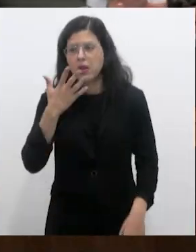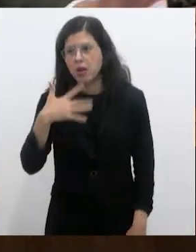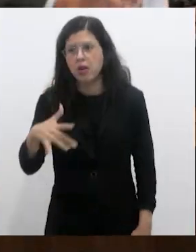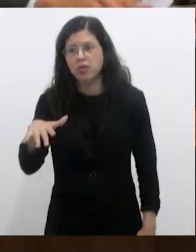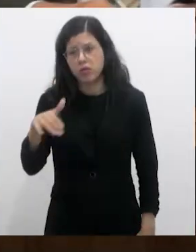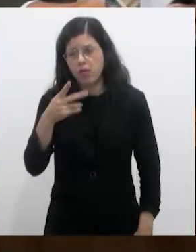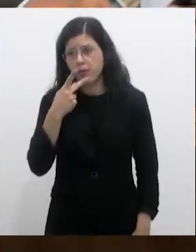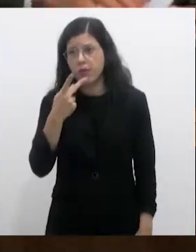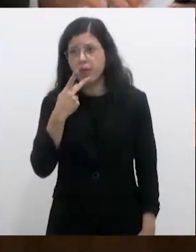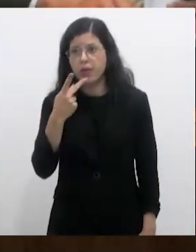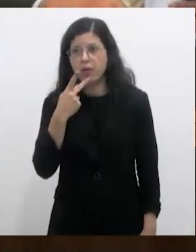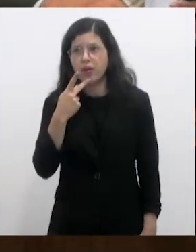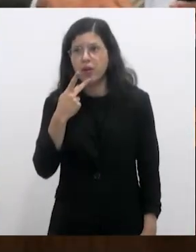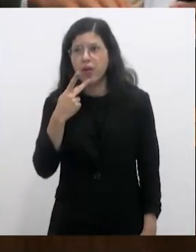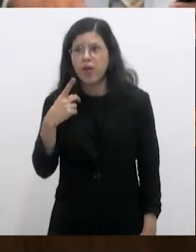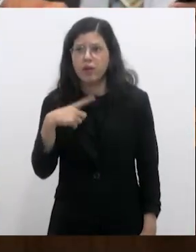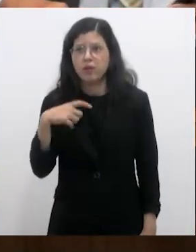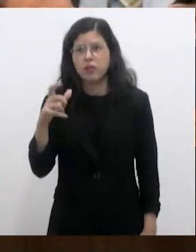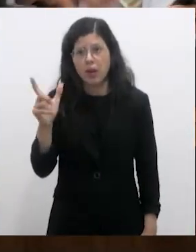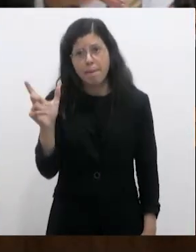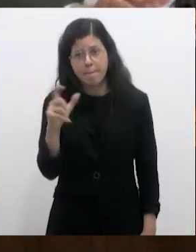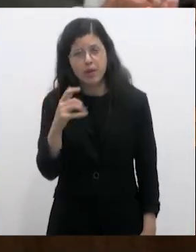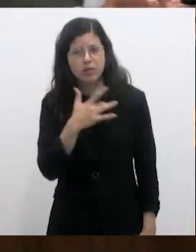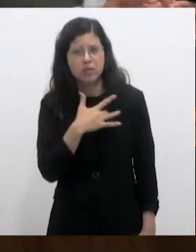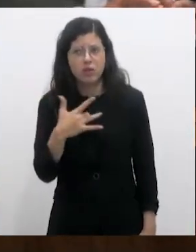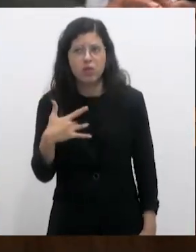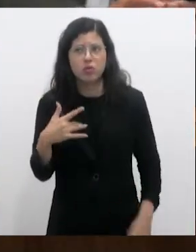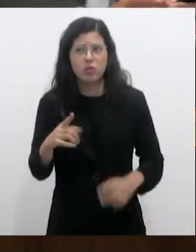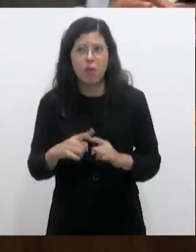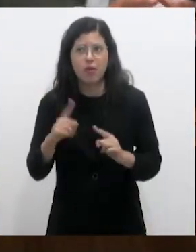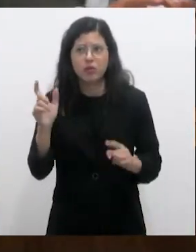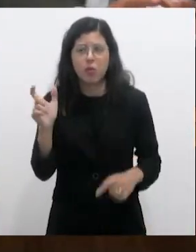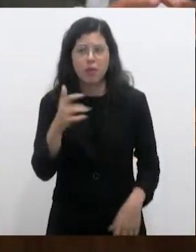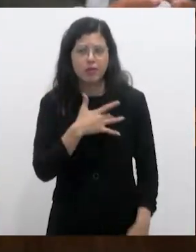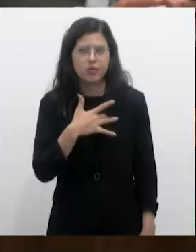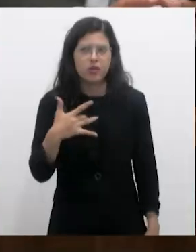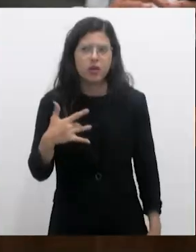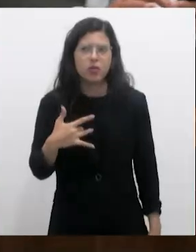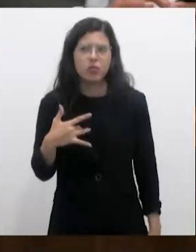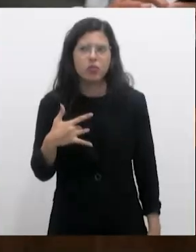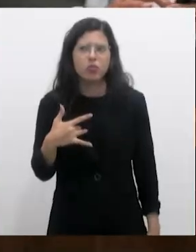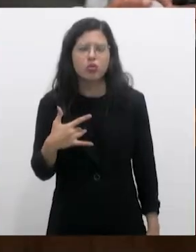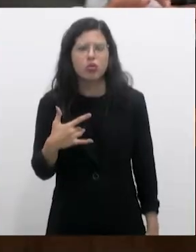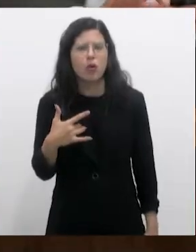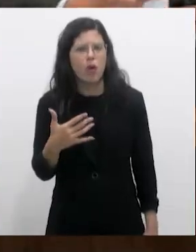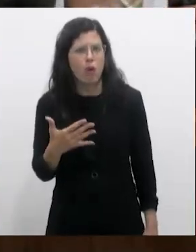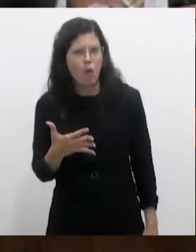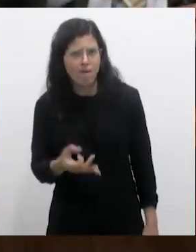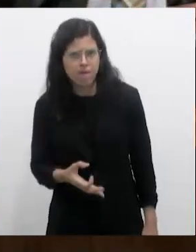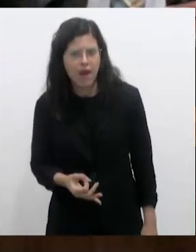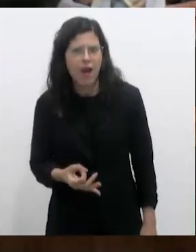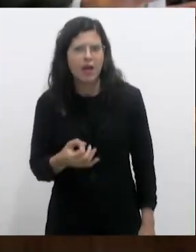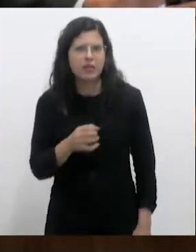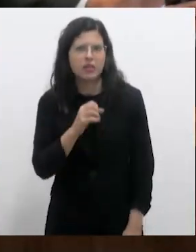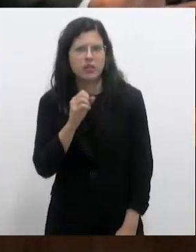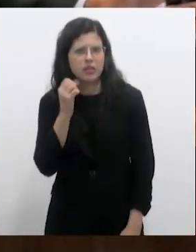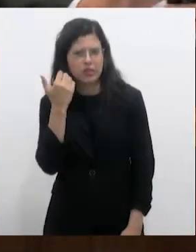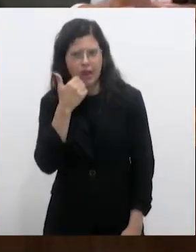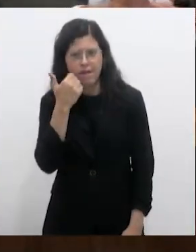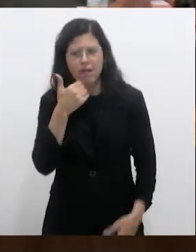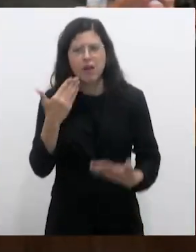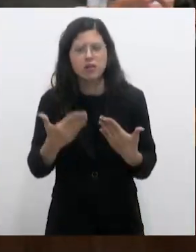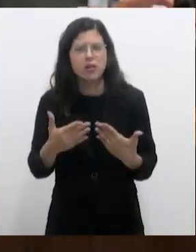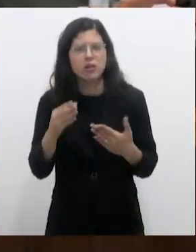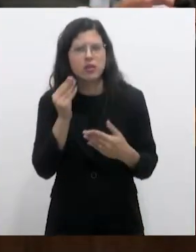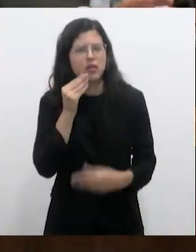ela estava amparada pelo plano de saúde, mas o plano de saúde, de forma covarde, de forma canalha, está tentando de todas